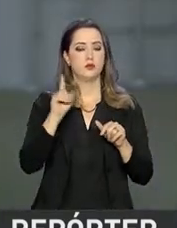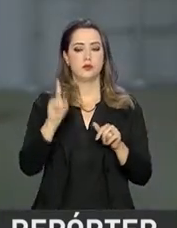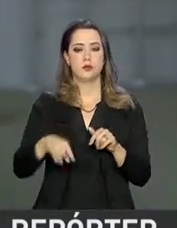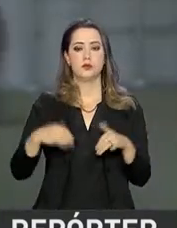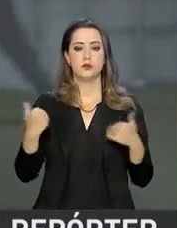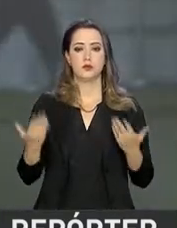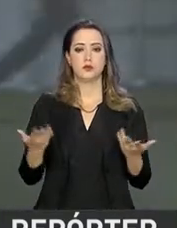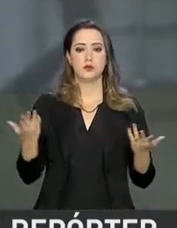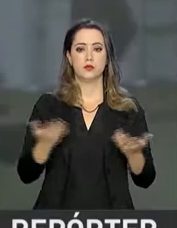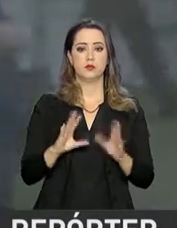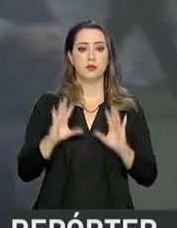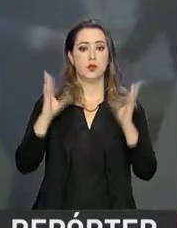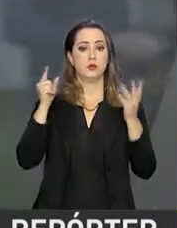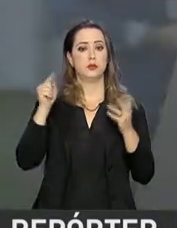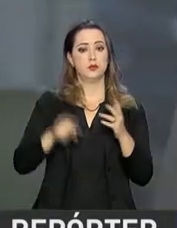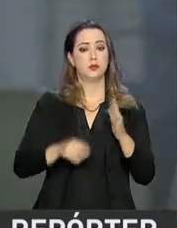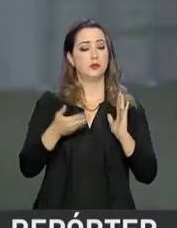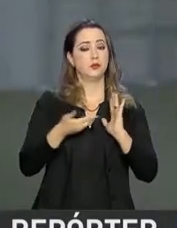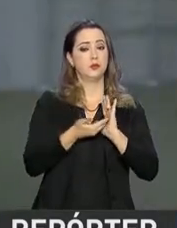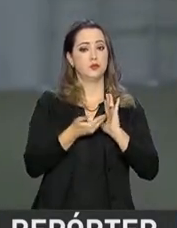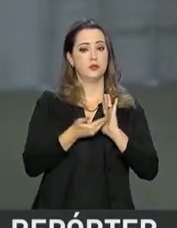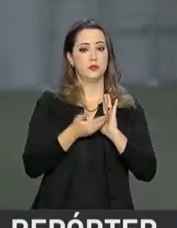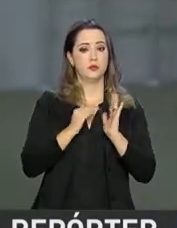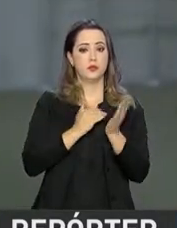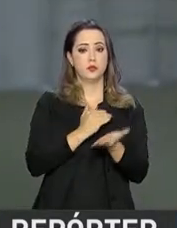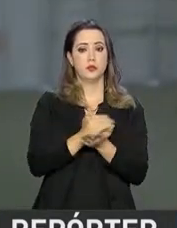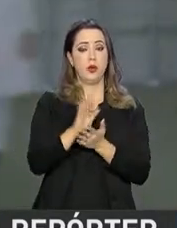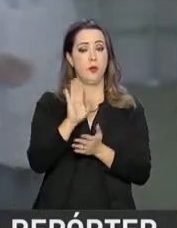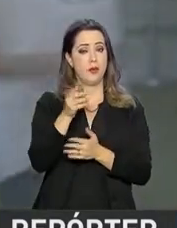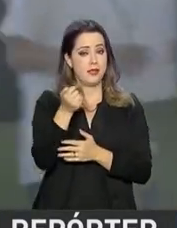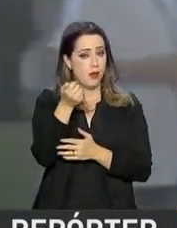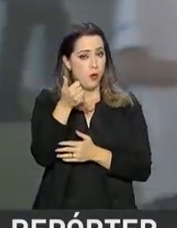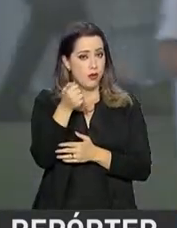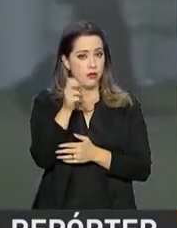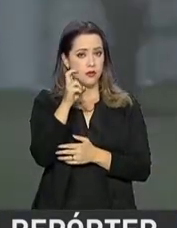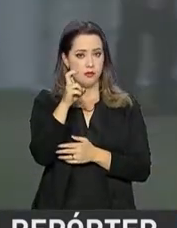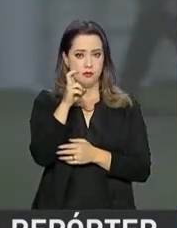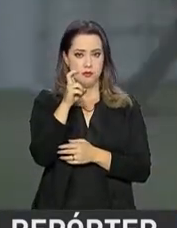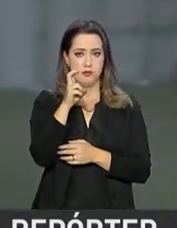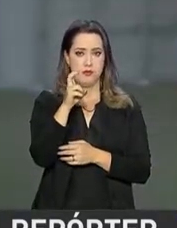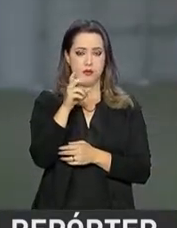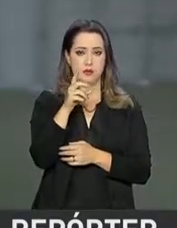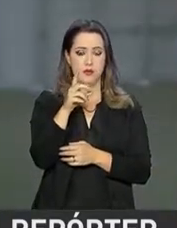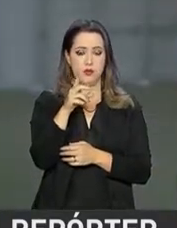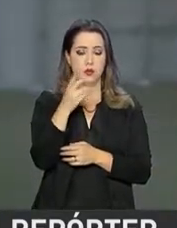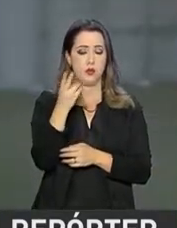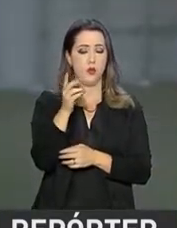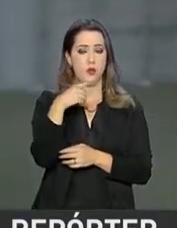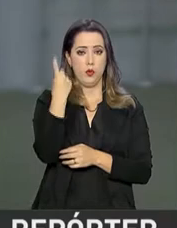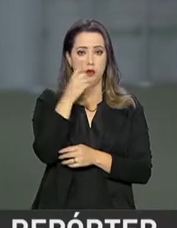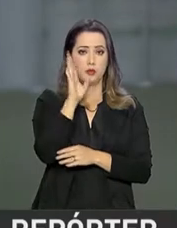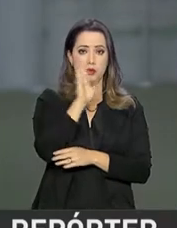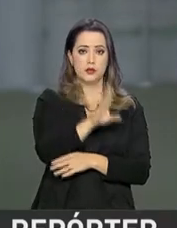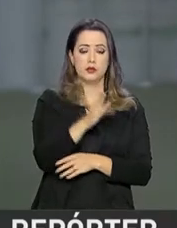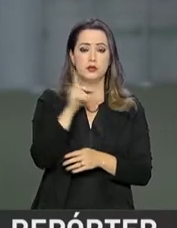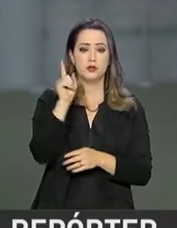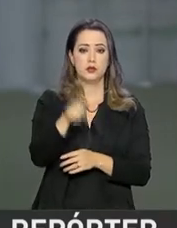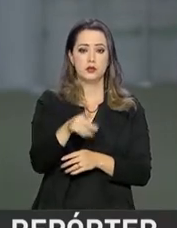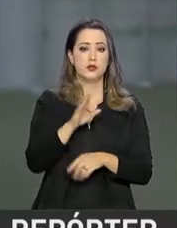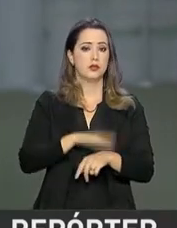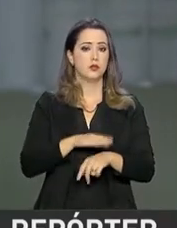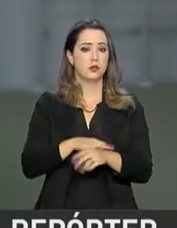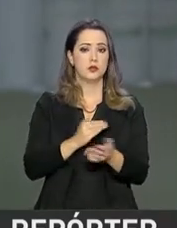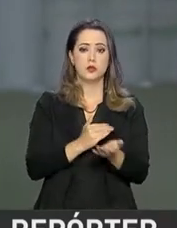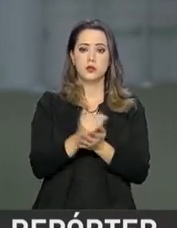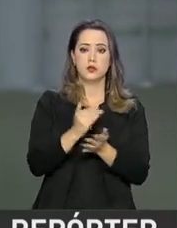alessandra o evento aqui na câmara dos deputados começa daqui a pouco às cinco horas da tarde como você disse é o pontapé inicial das